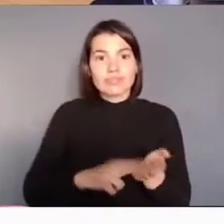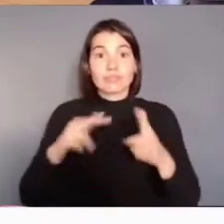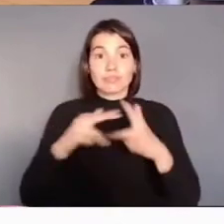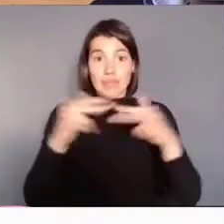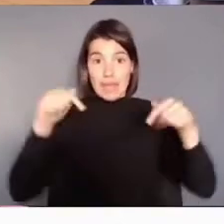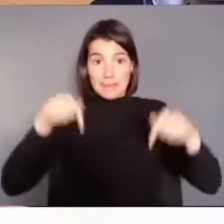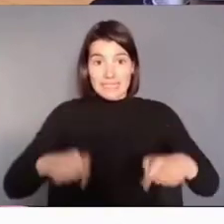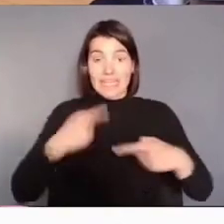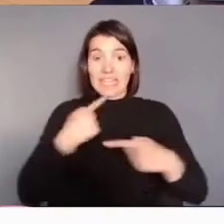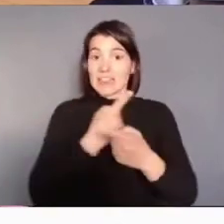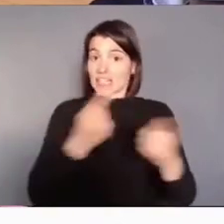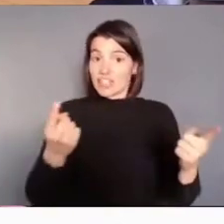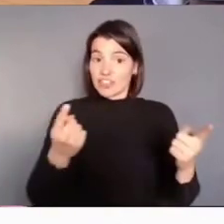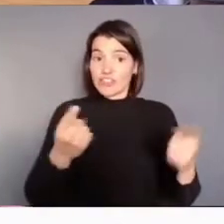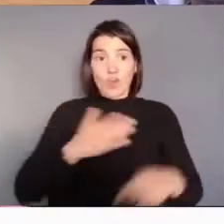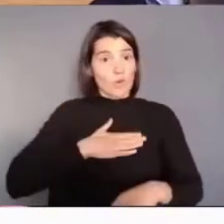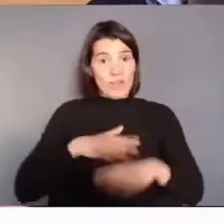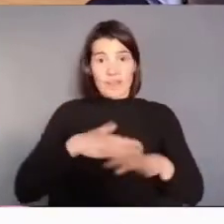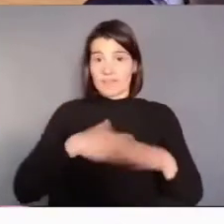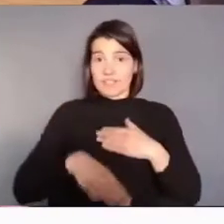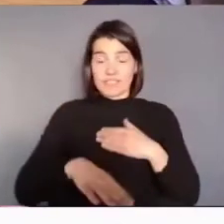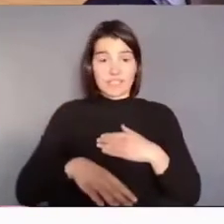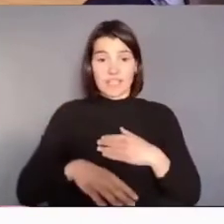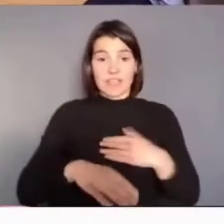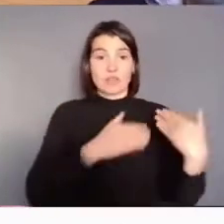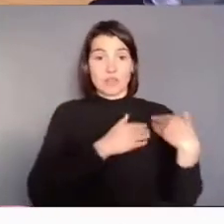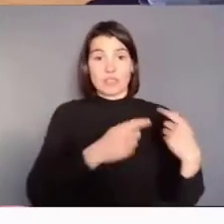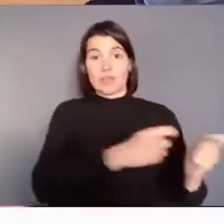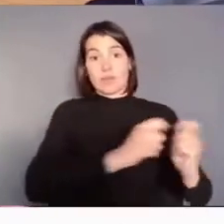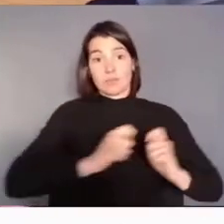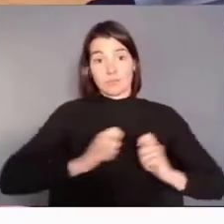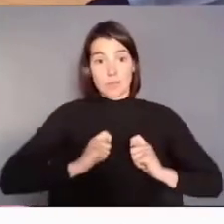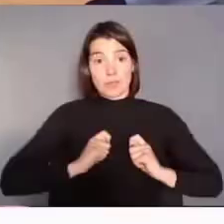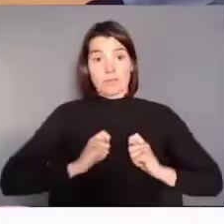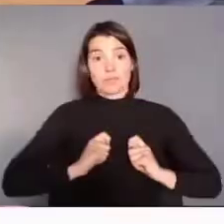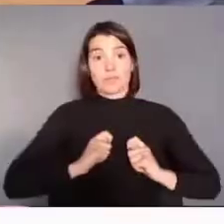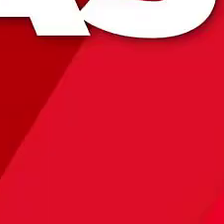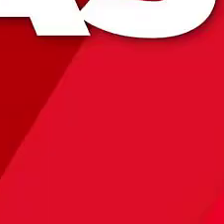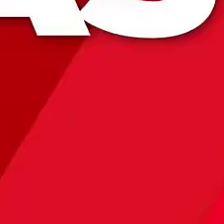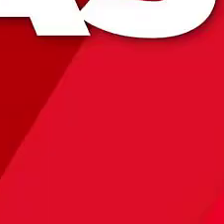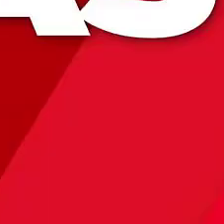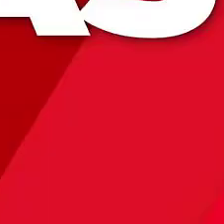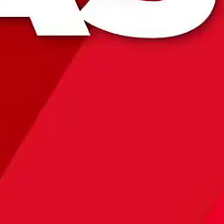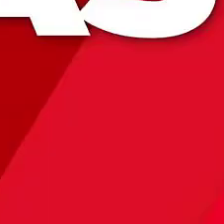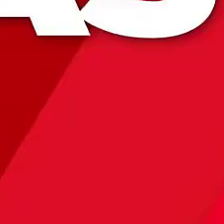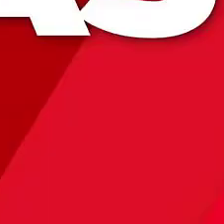que não quer fazer essa transferência de competências com o pacote efetivo para as juntas de freguesia. Muito obrigada.